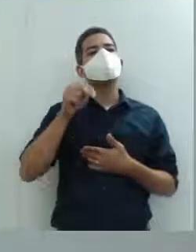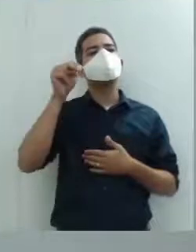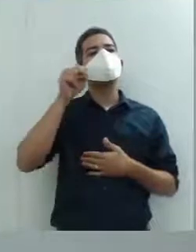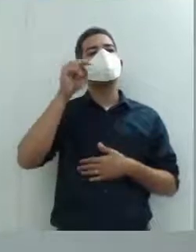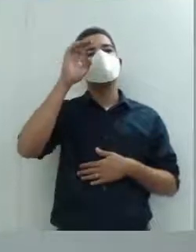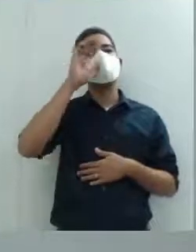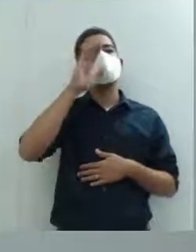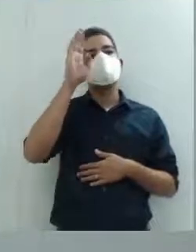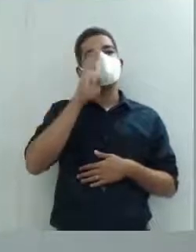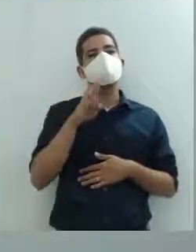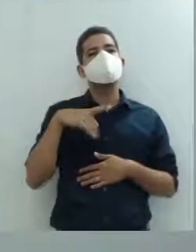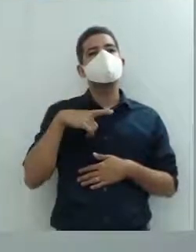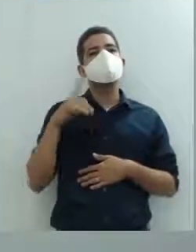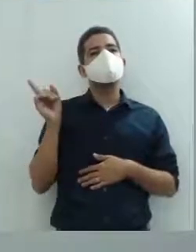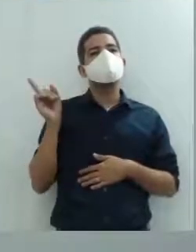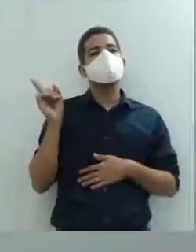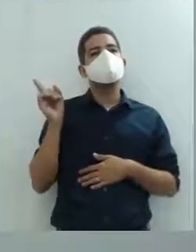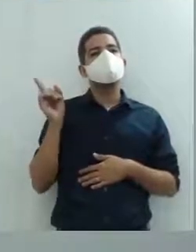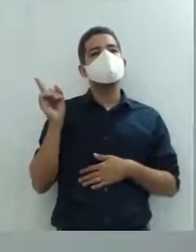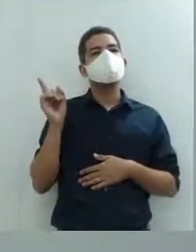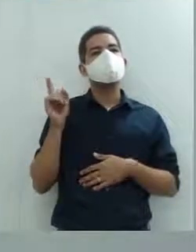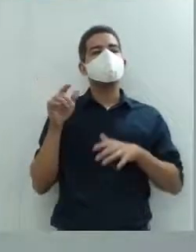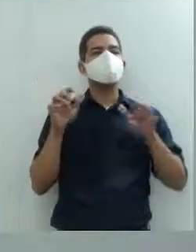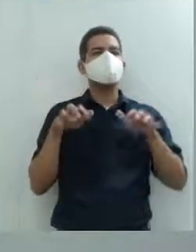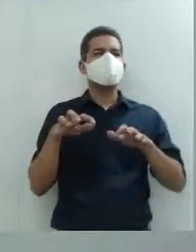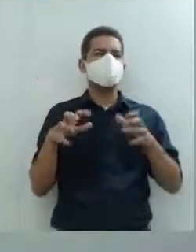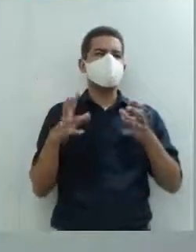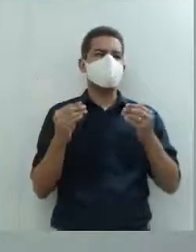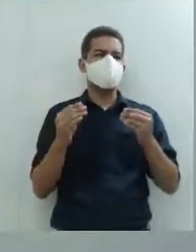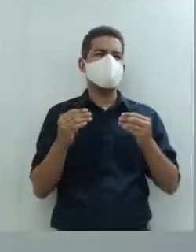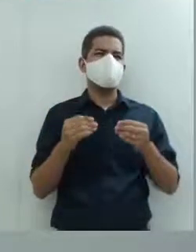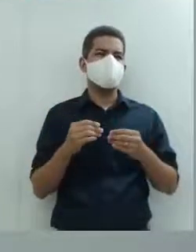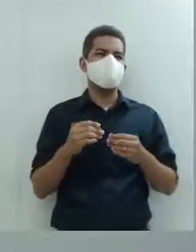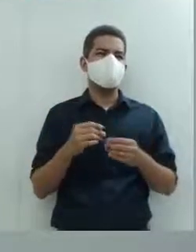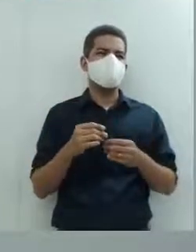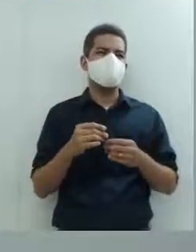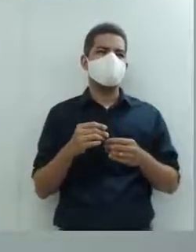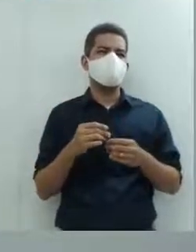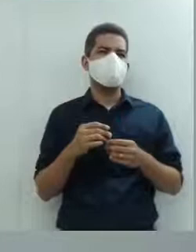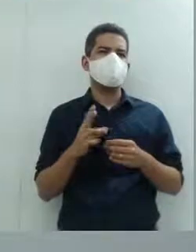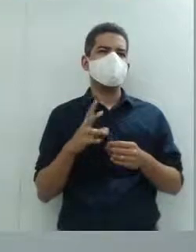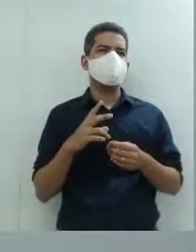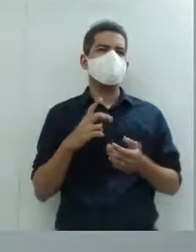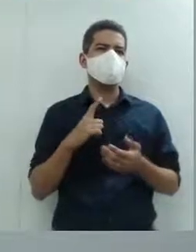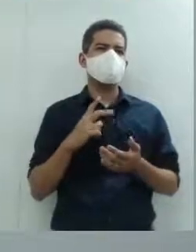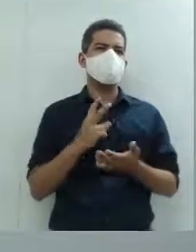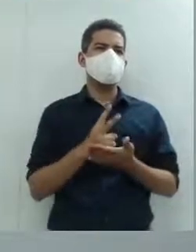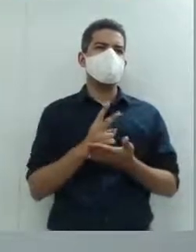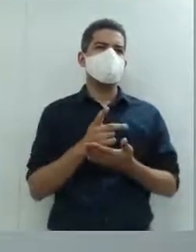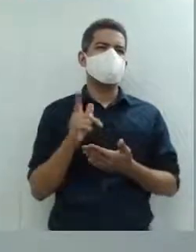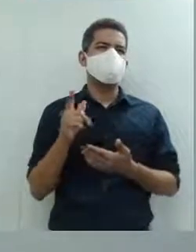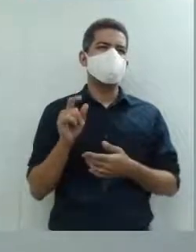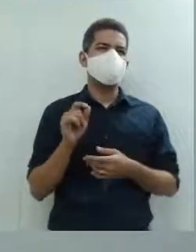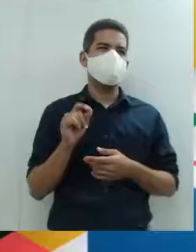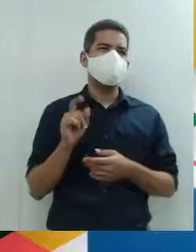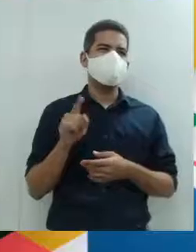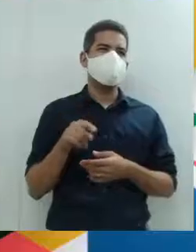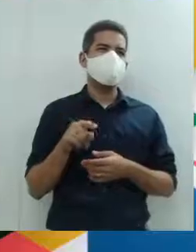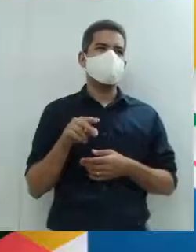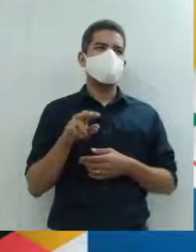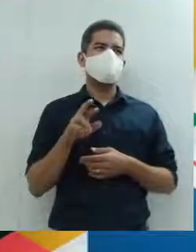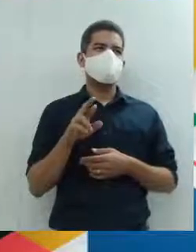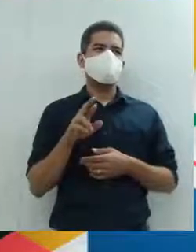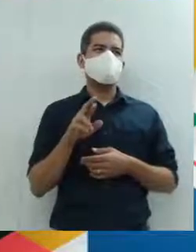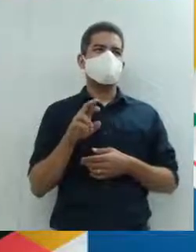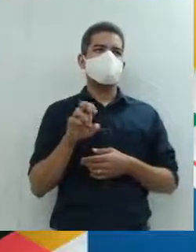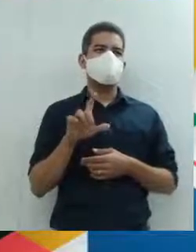Perceba que eu vou ter ali sempre muita chuva. Mas a região norte ela ainda é agravada por outro fator climático.